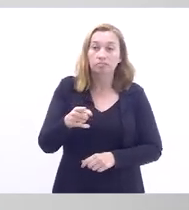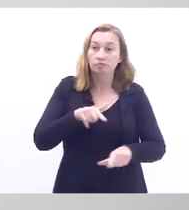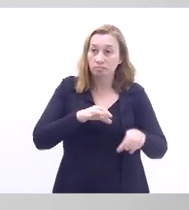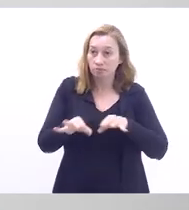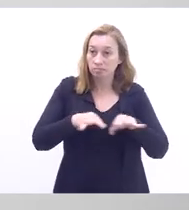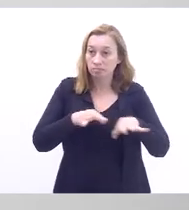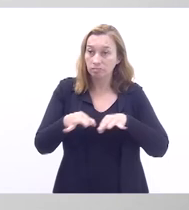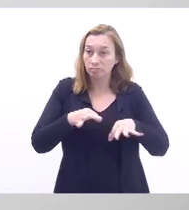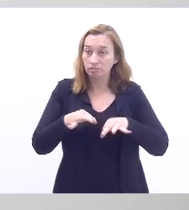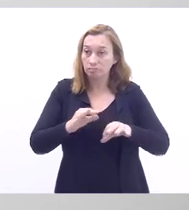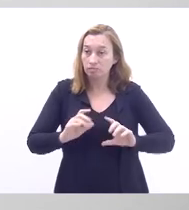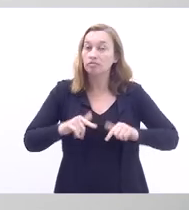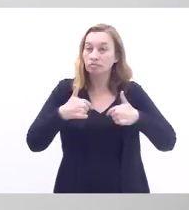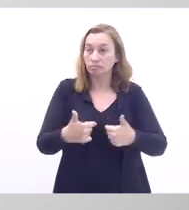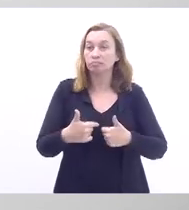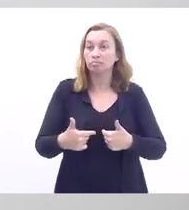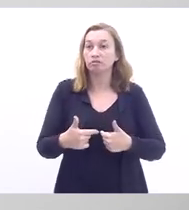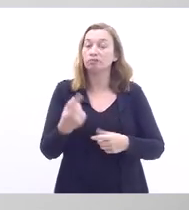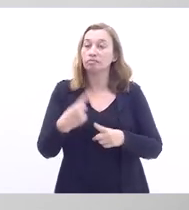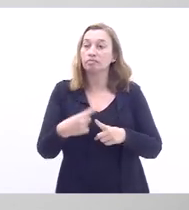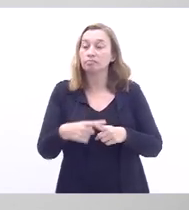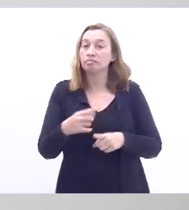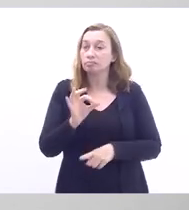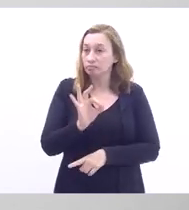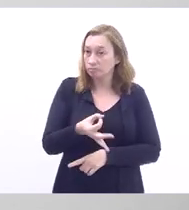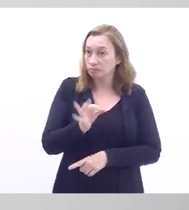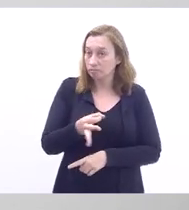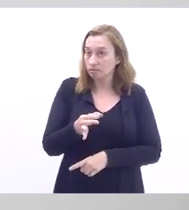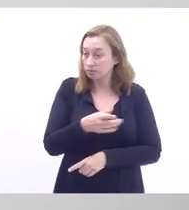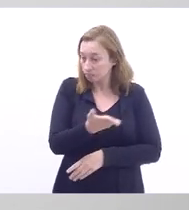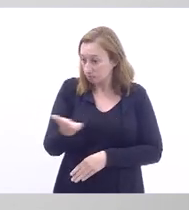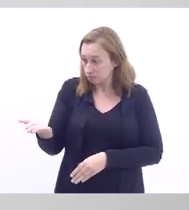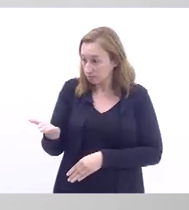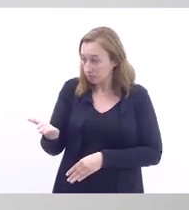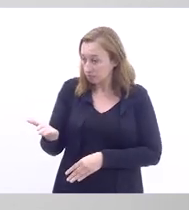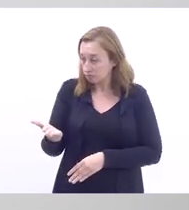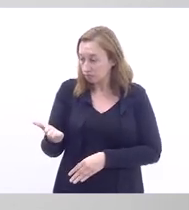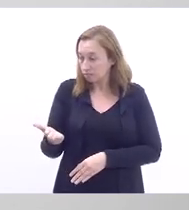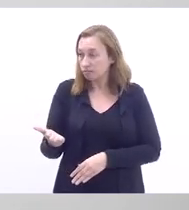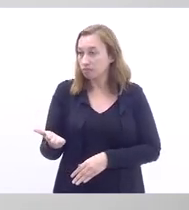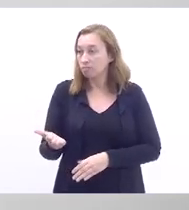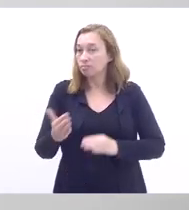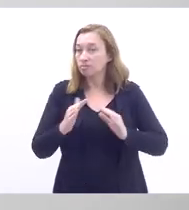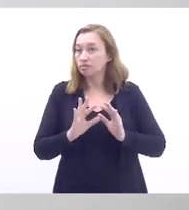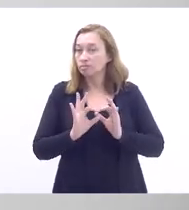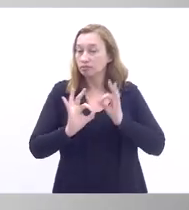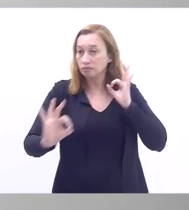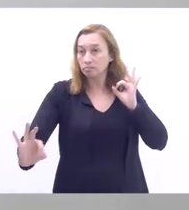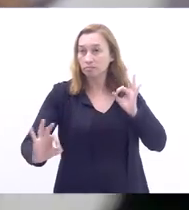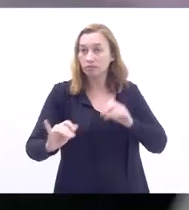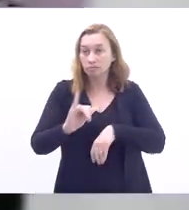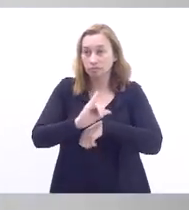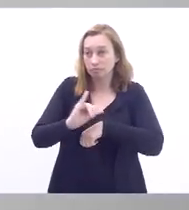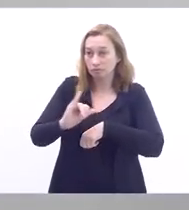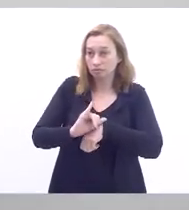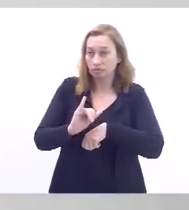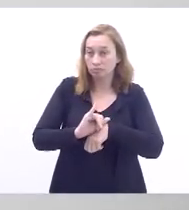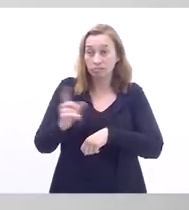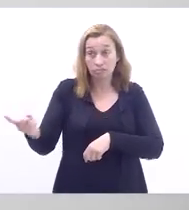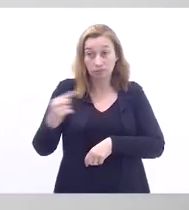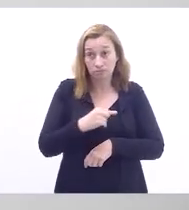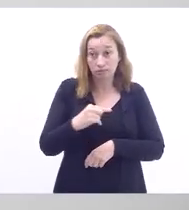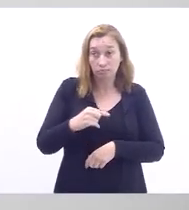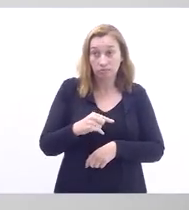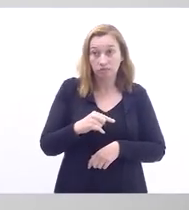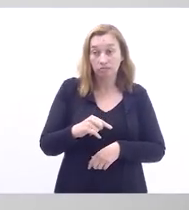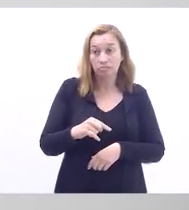preparados para se mobilizar porque Sem dúvida nenhuma vocês estão aqui distantes do eixo da capital se deslocar para